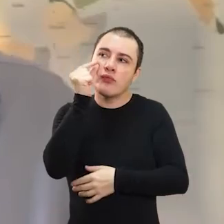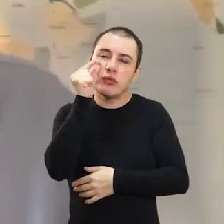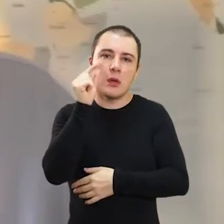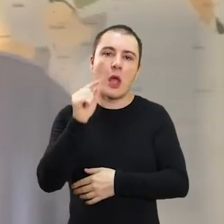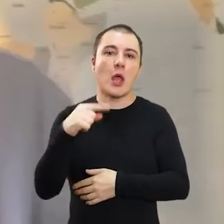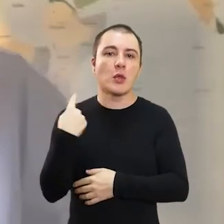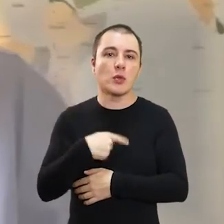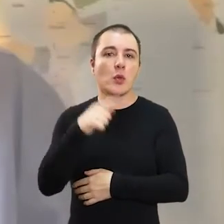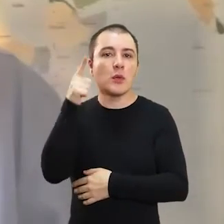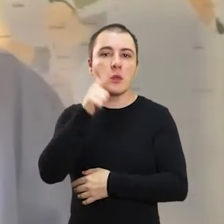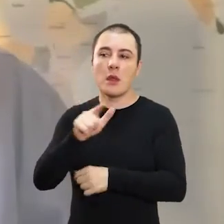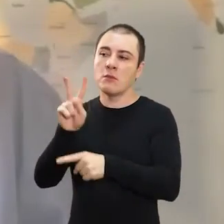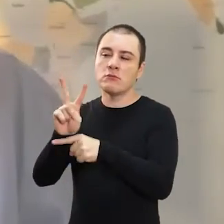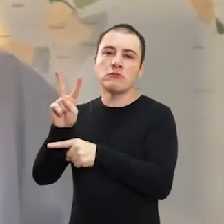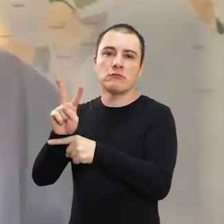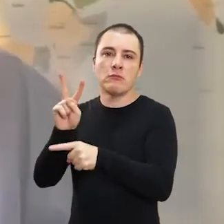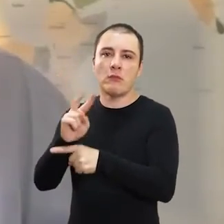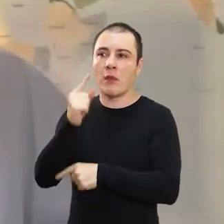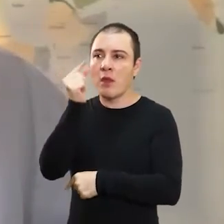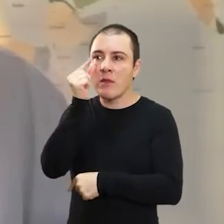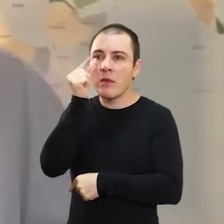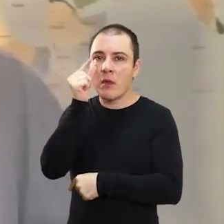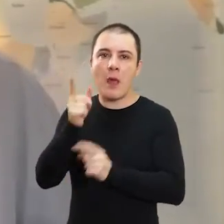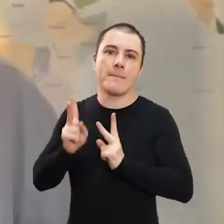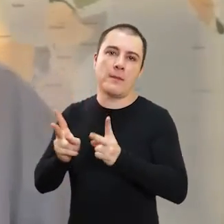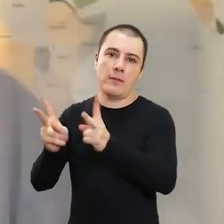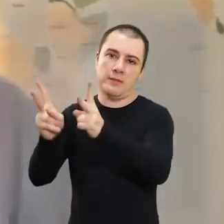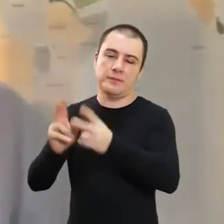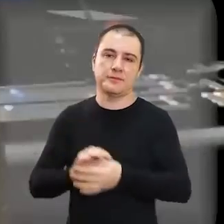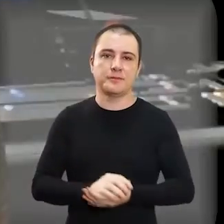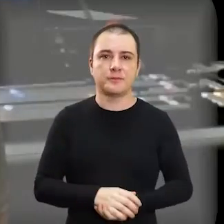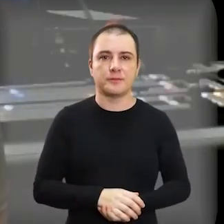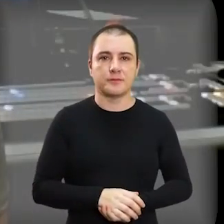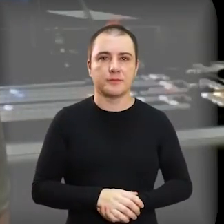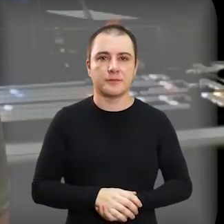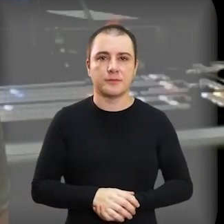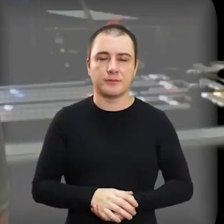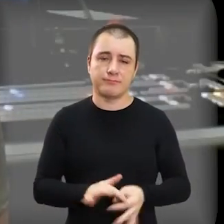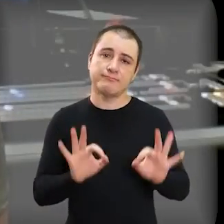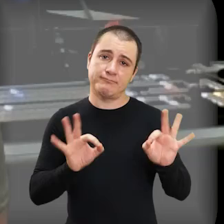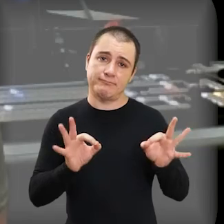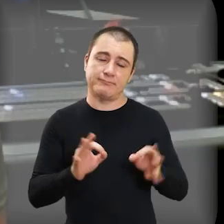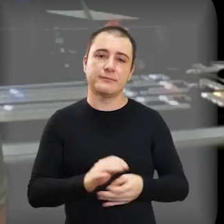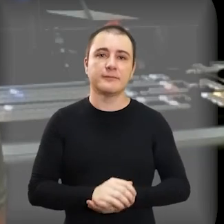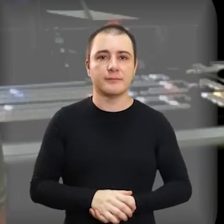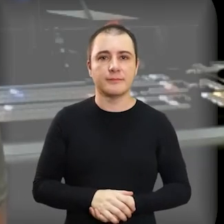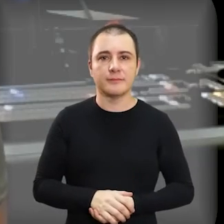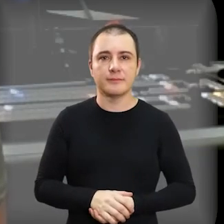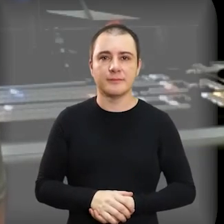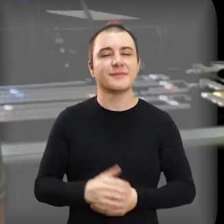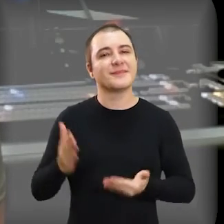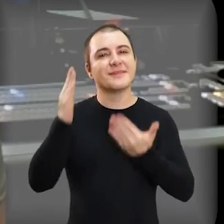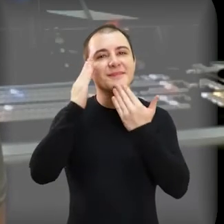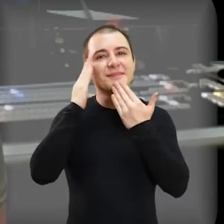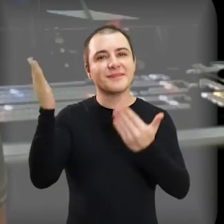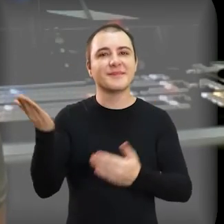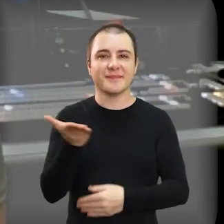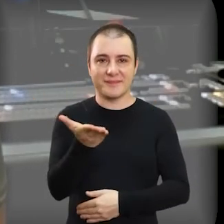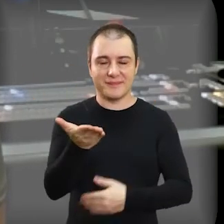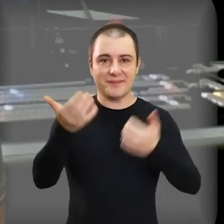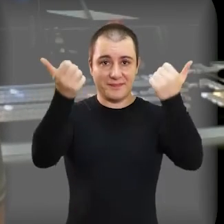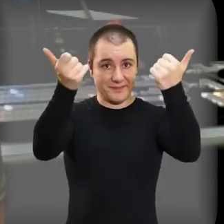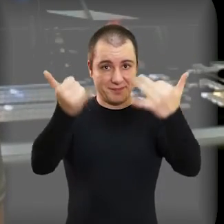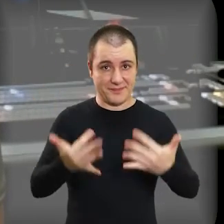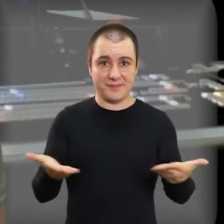gente consegue preservar, às vezes, aquele pouco que ainda resta de visão. Certo, doutor Cardillo. Muito obrigada pelos